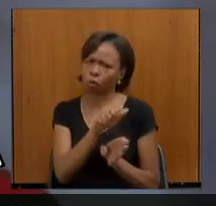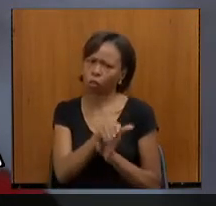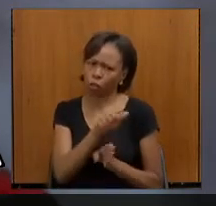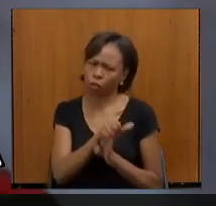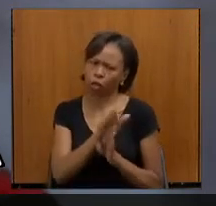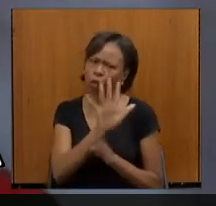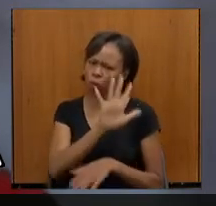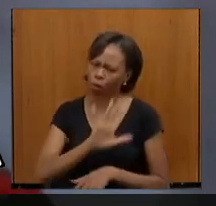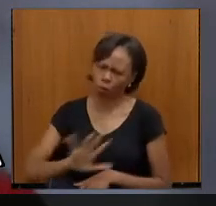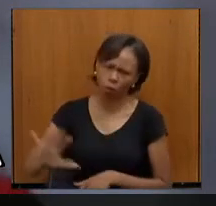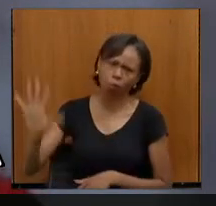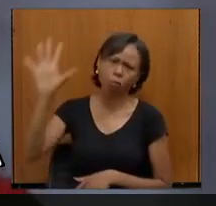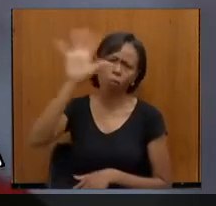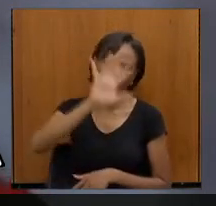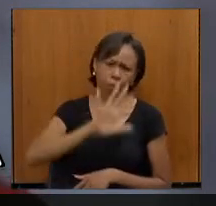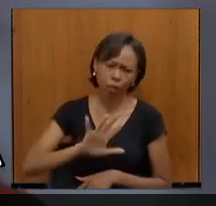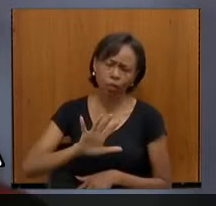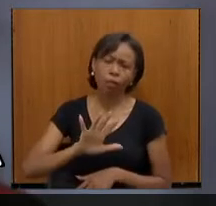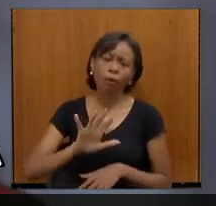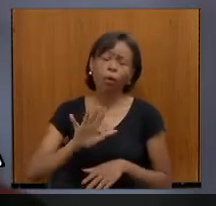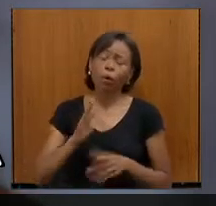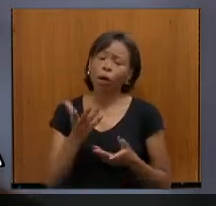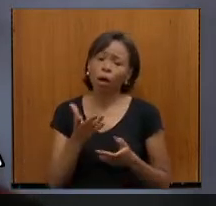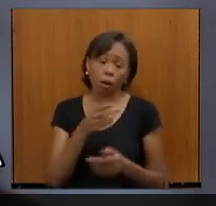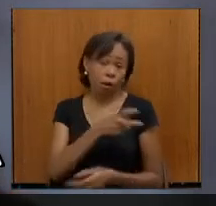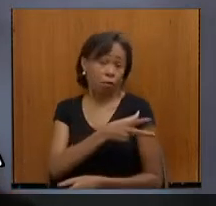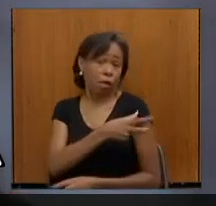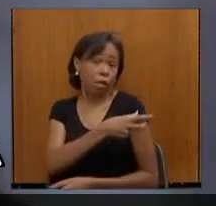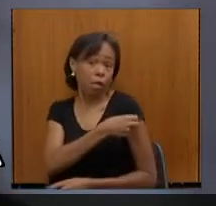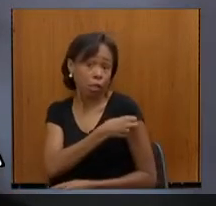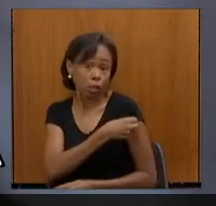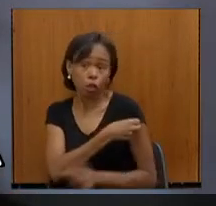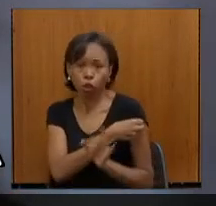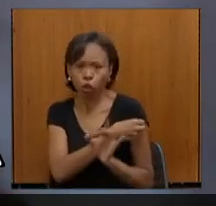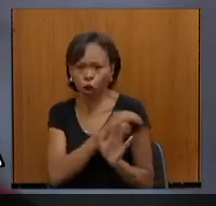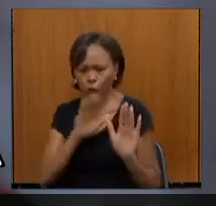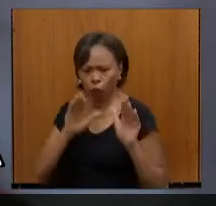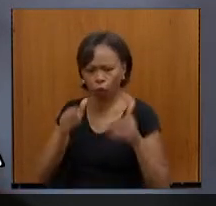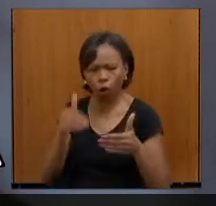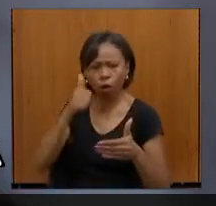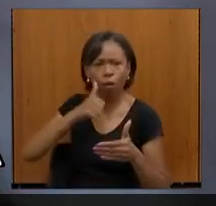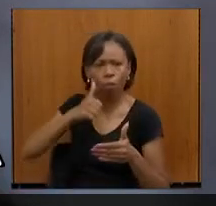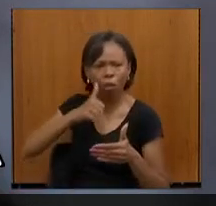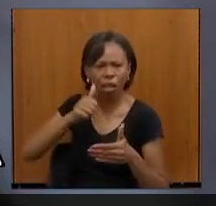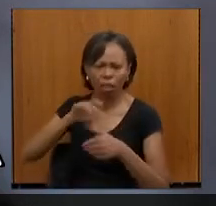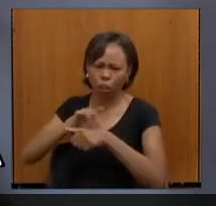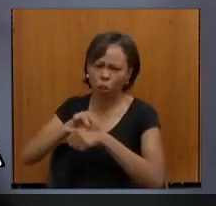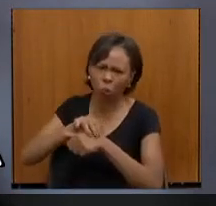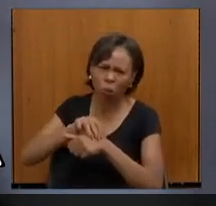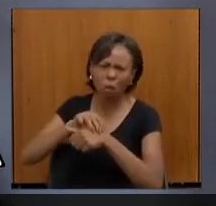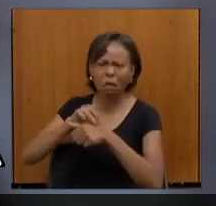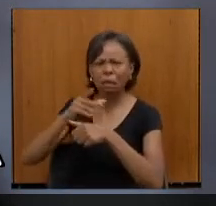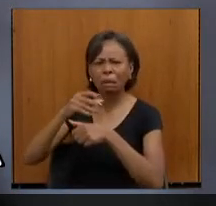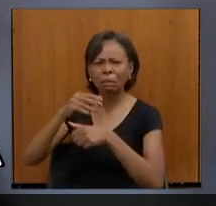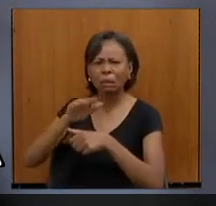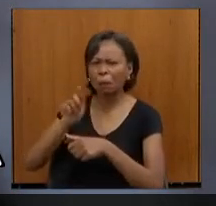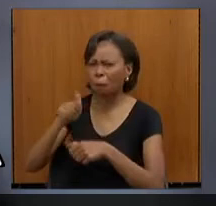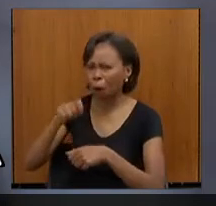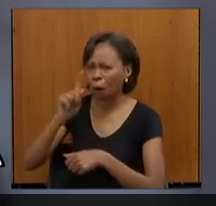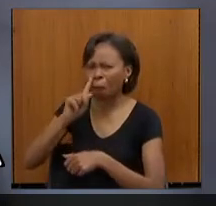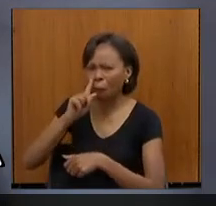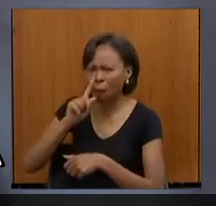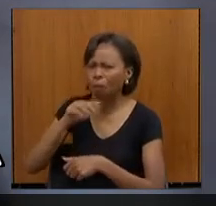uma vacinação que não vai só para as mulheres com comorbidade, mas para todas as mulheres em qualquer momento